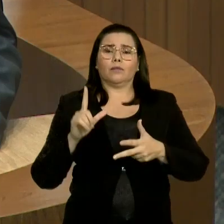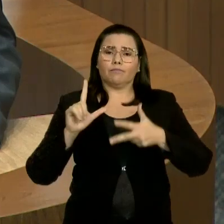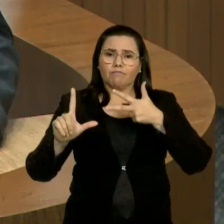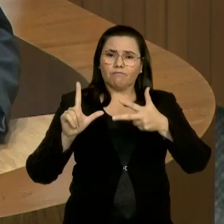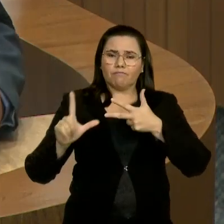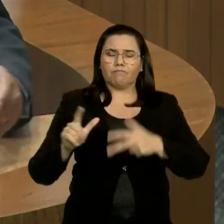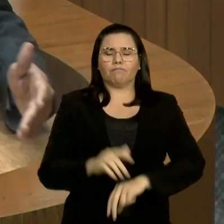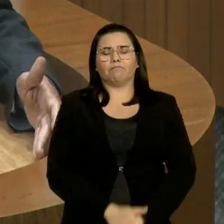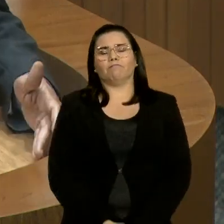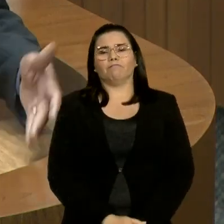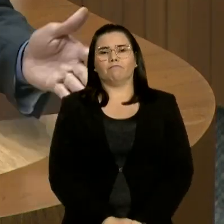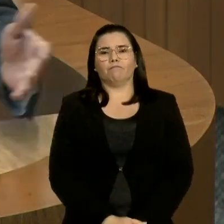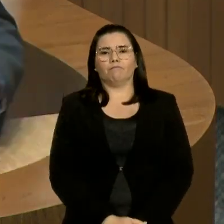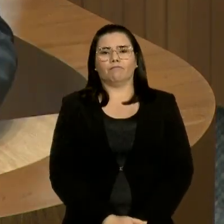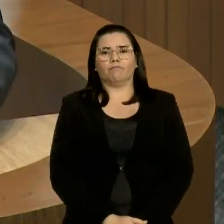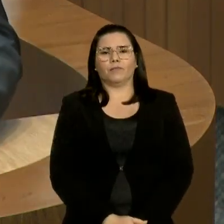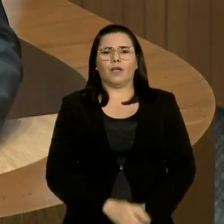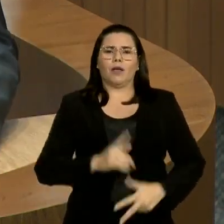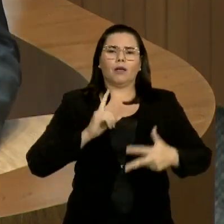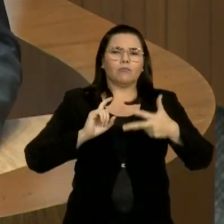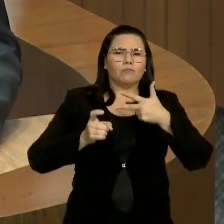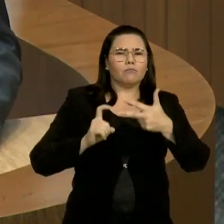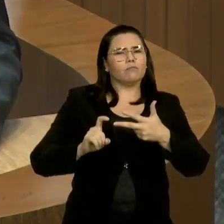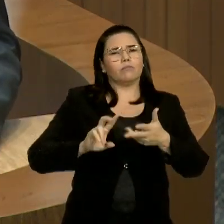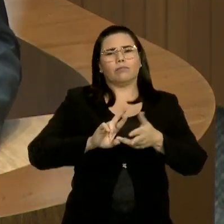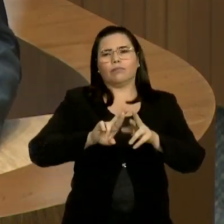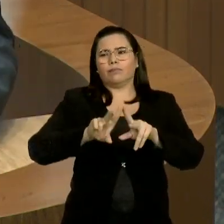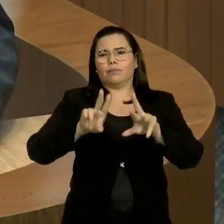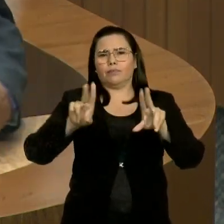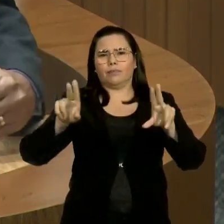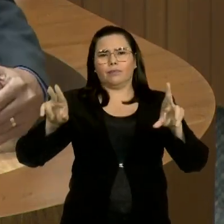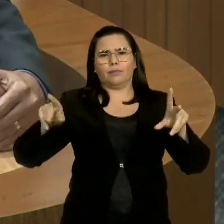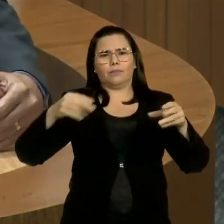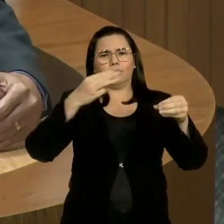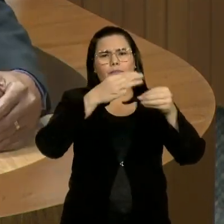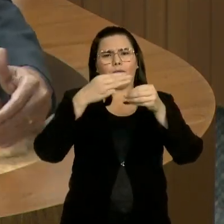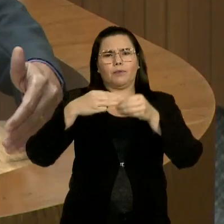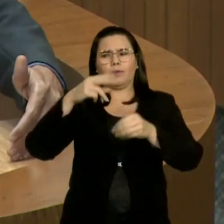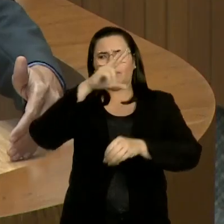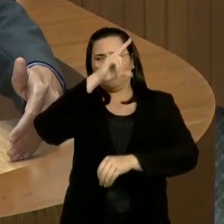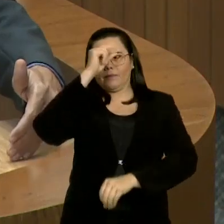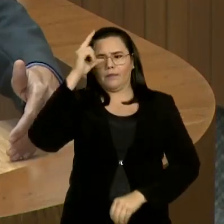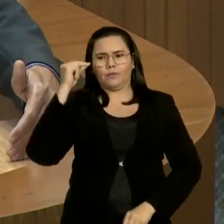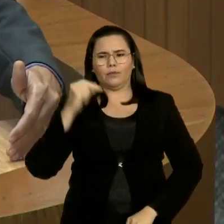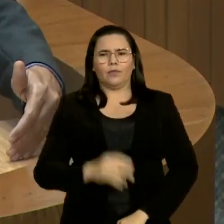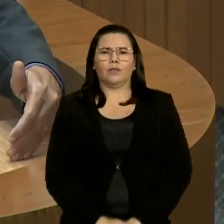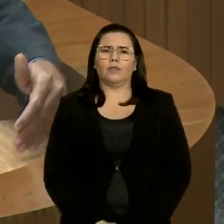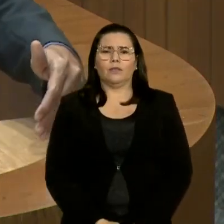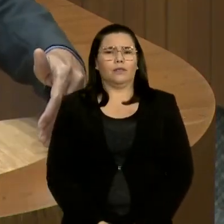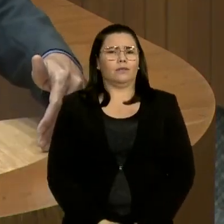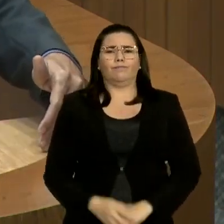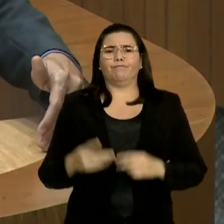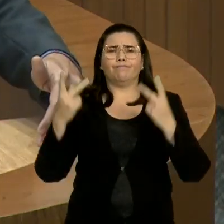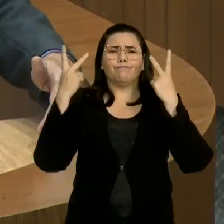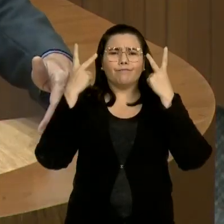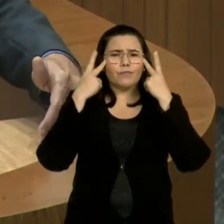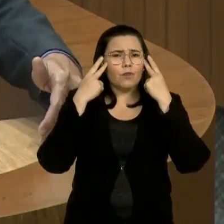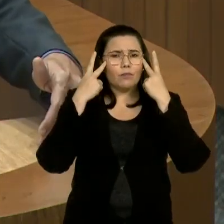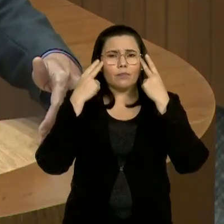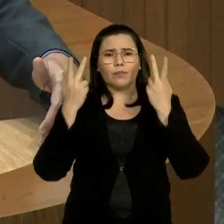Legislativa os parlamentos municipais é muito comum porque às vezes não só